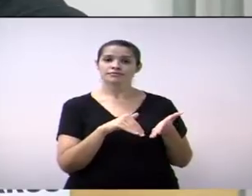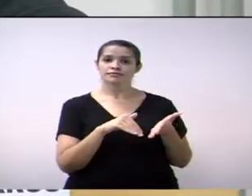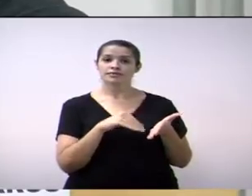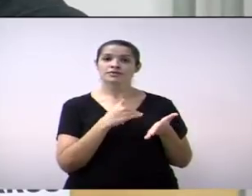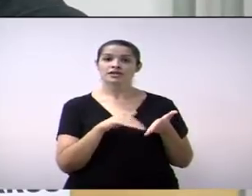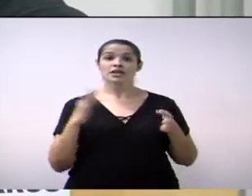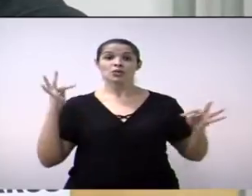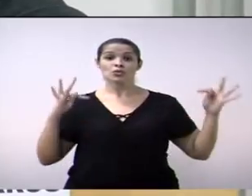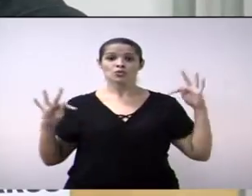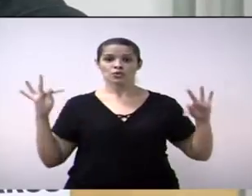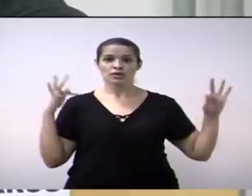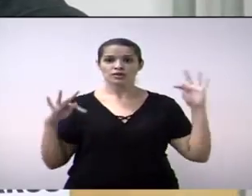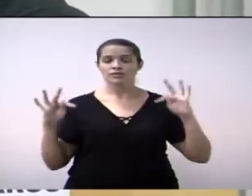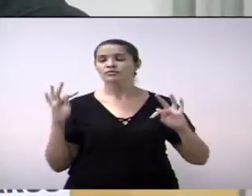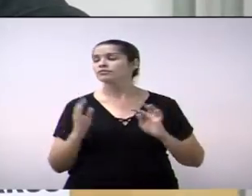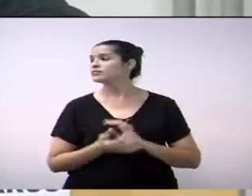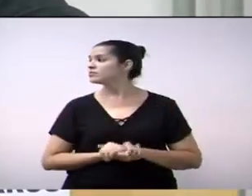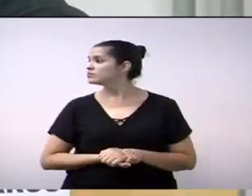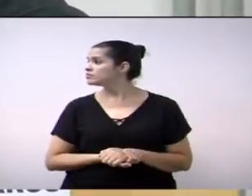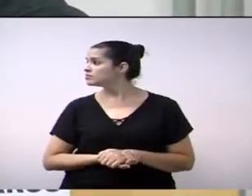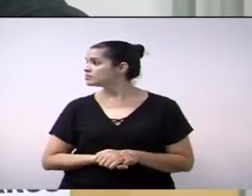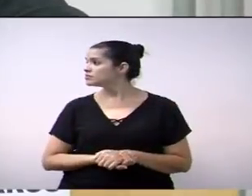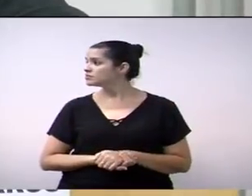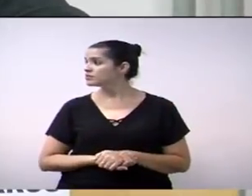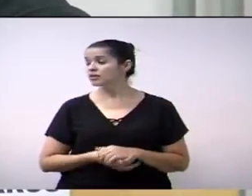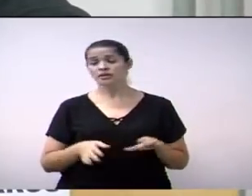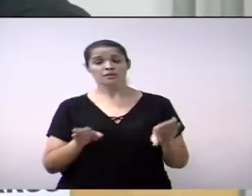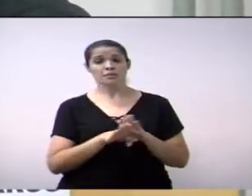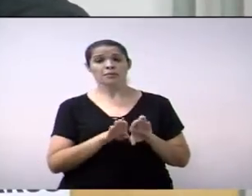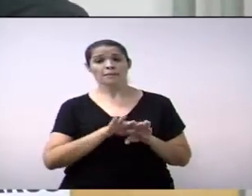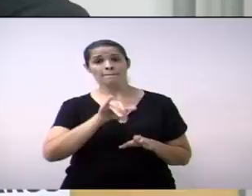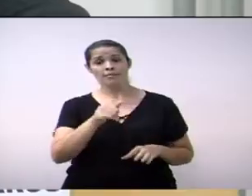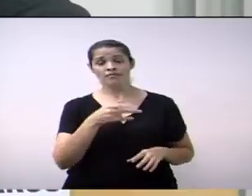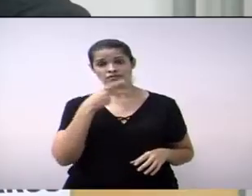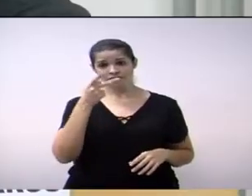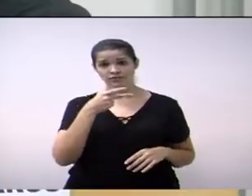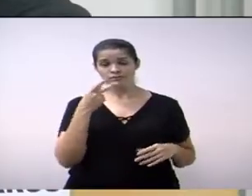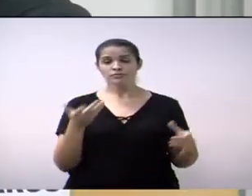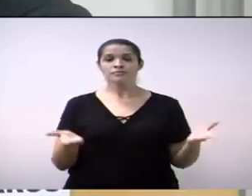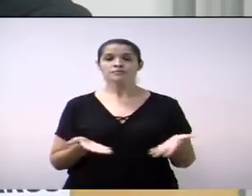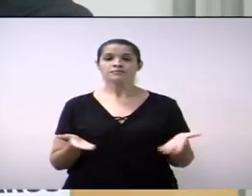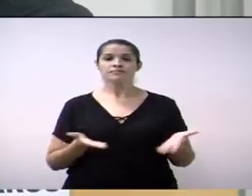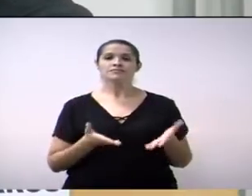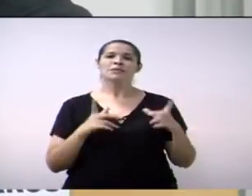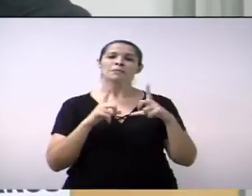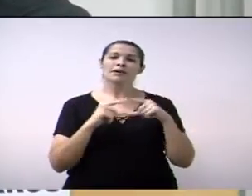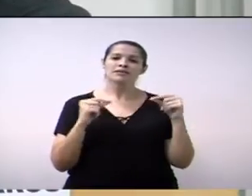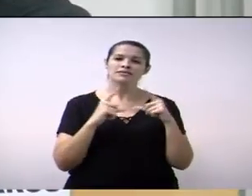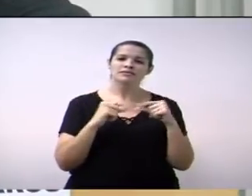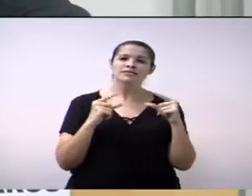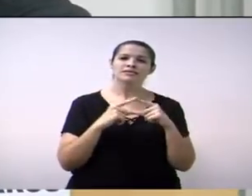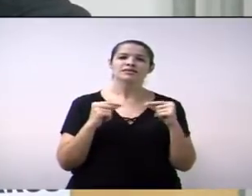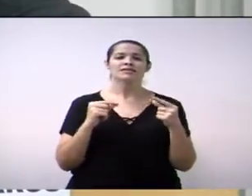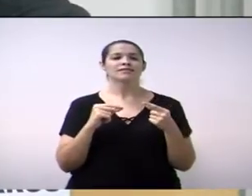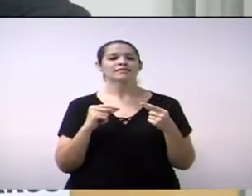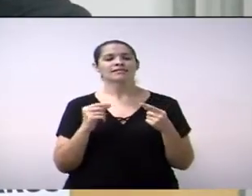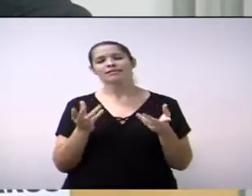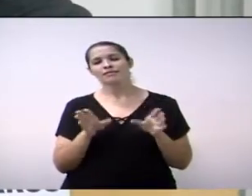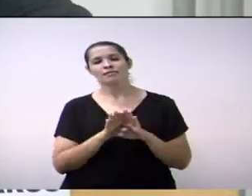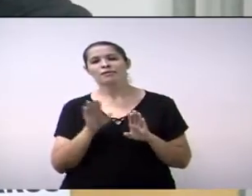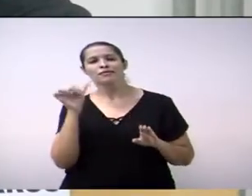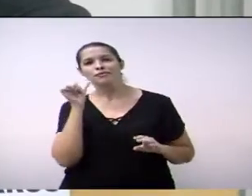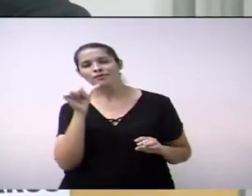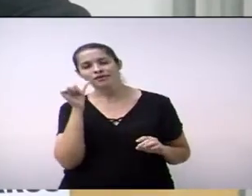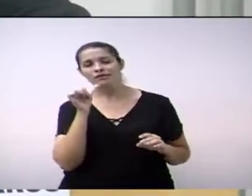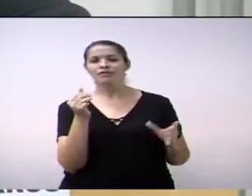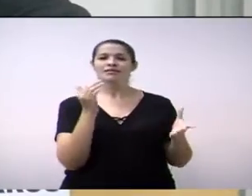secretário de Turismo, e aproveitando, né, falando já de Brasília, de mulheres, do secretário que já